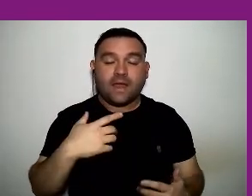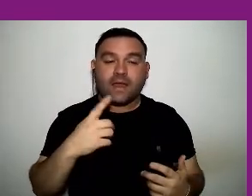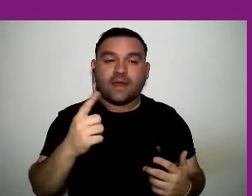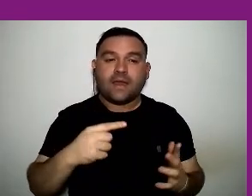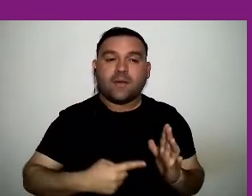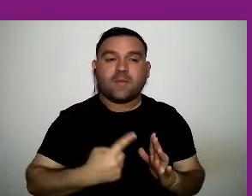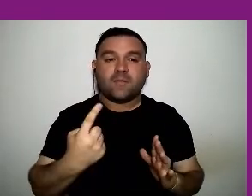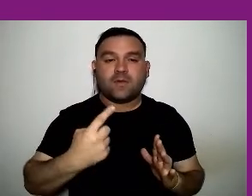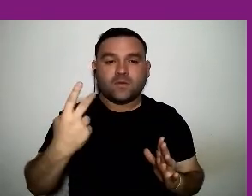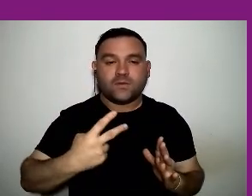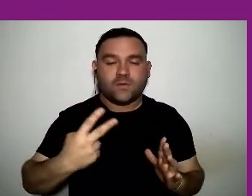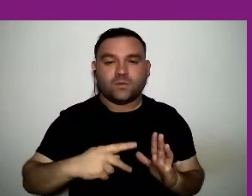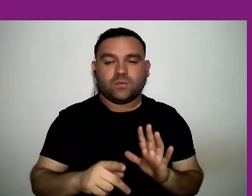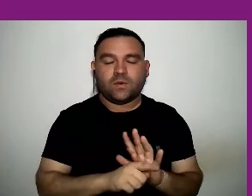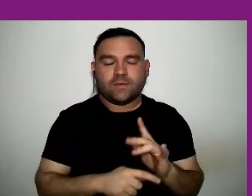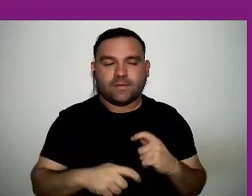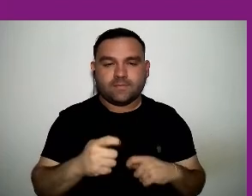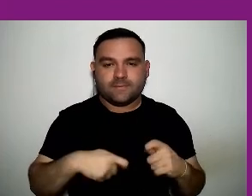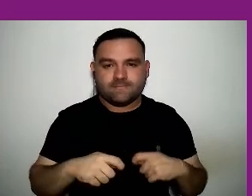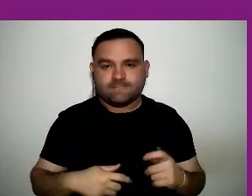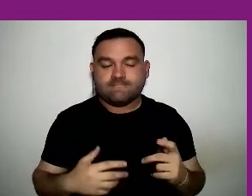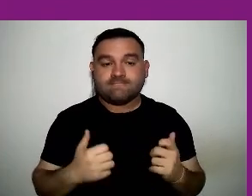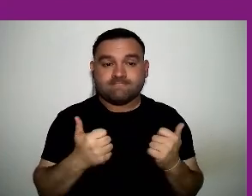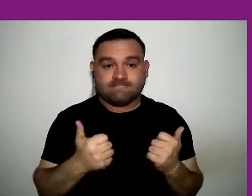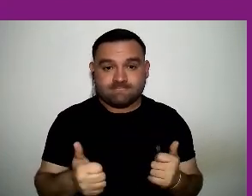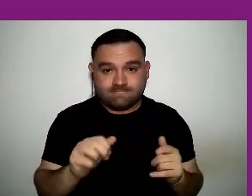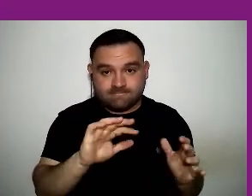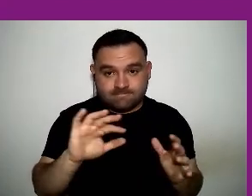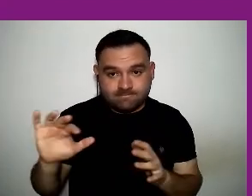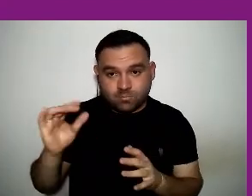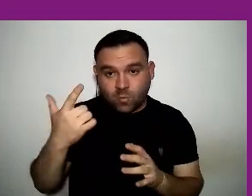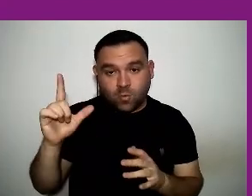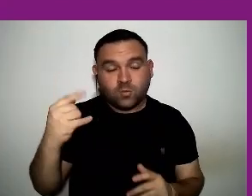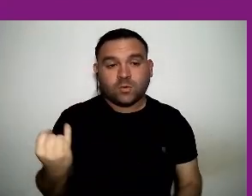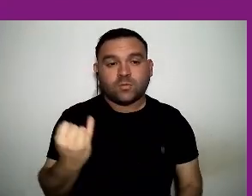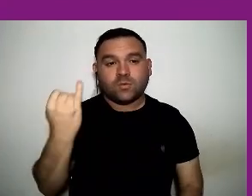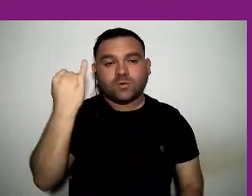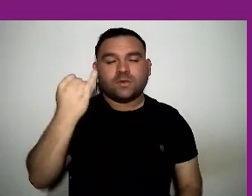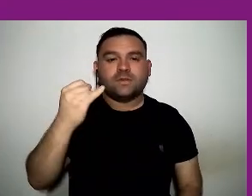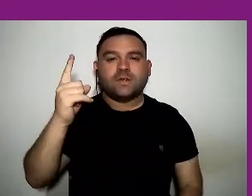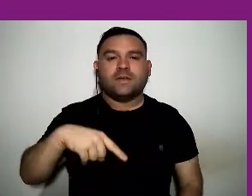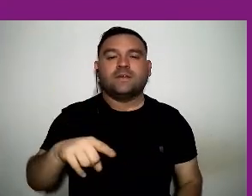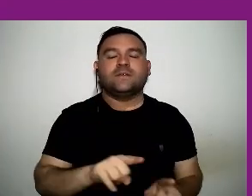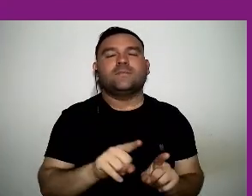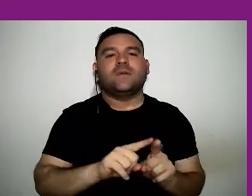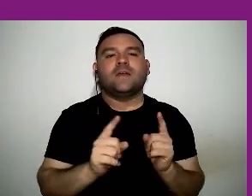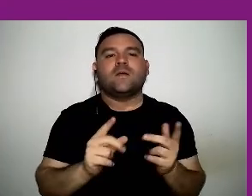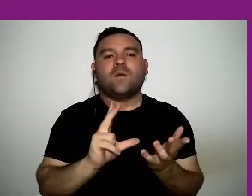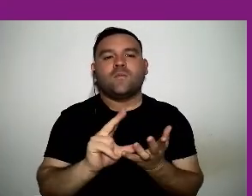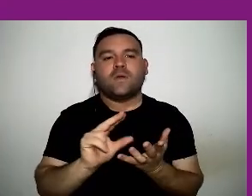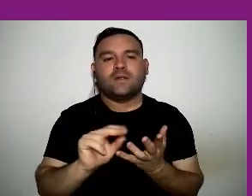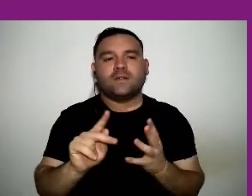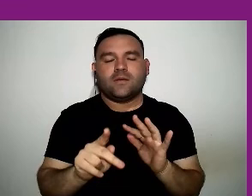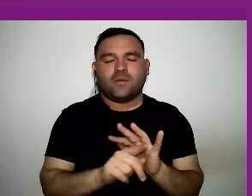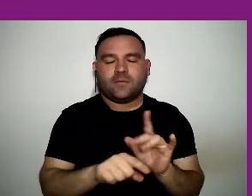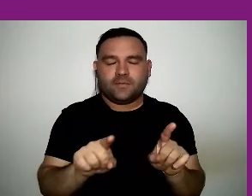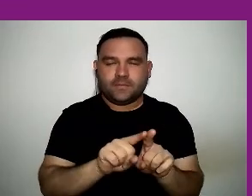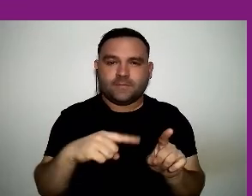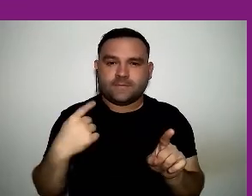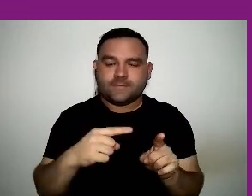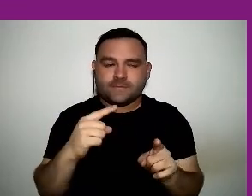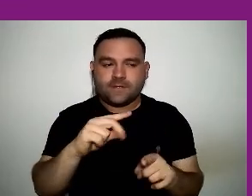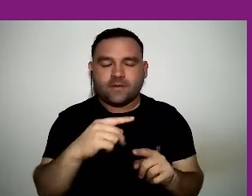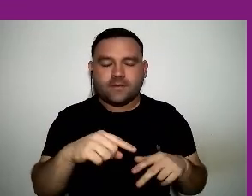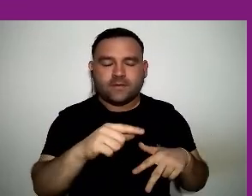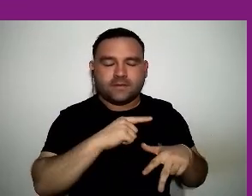primeiro milissegundo da inspiração. Bom, um outro ponto interessante foi um outro trabalho com ventilação assistida que nós fizemos